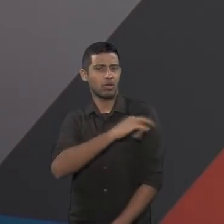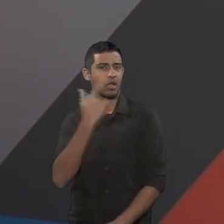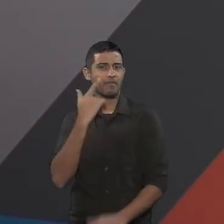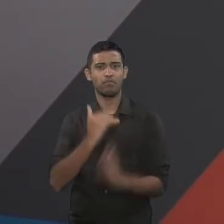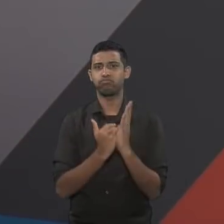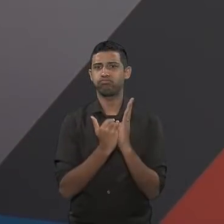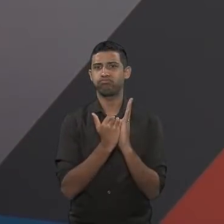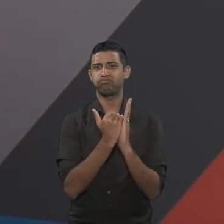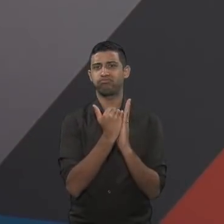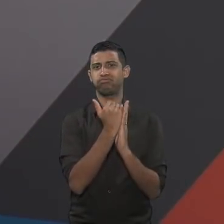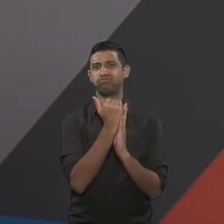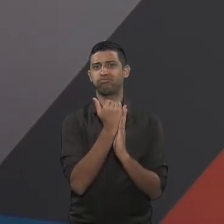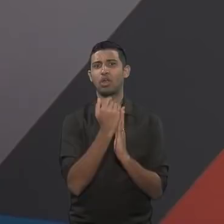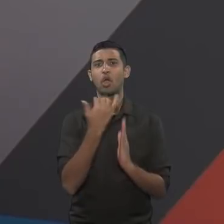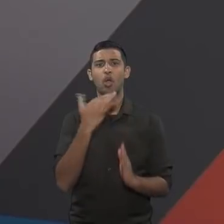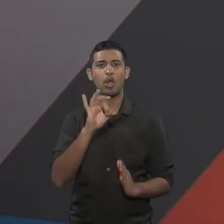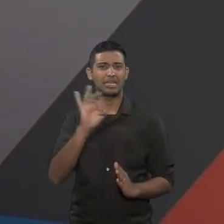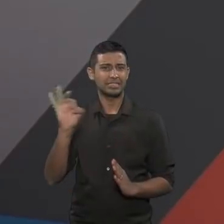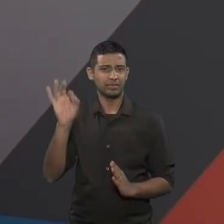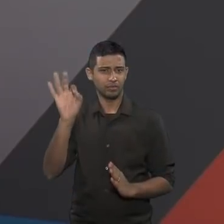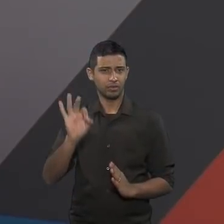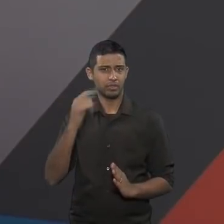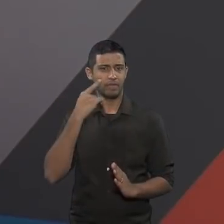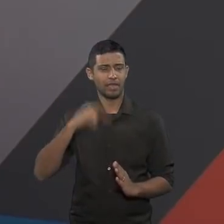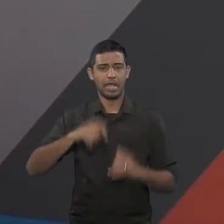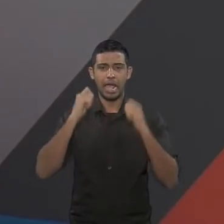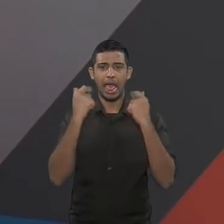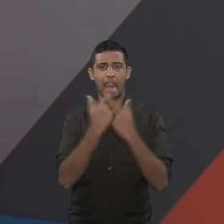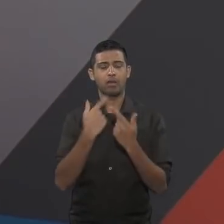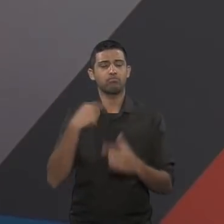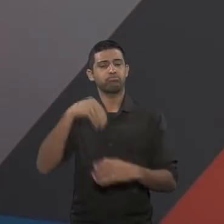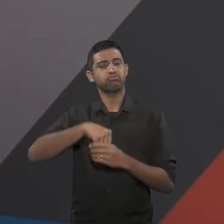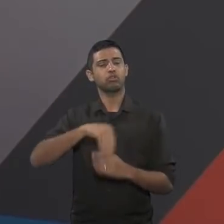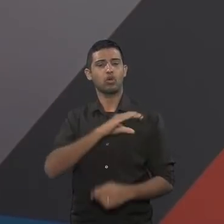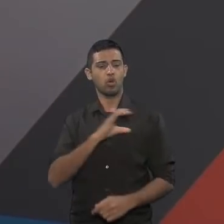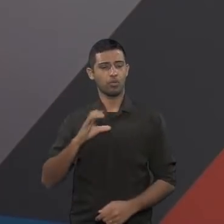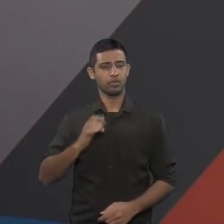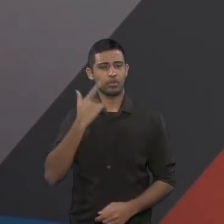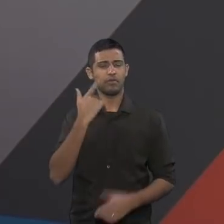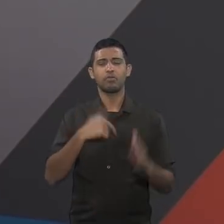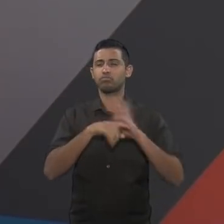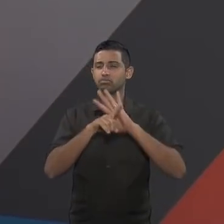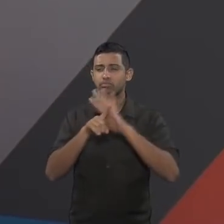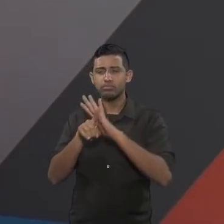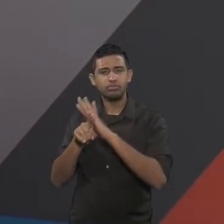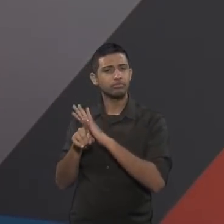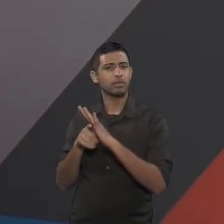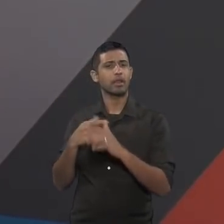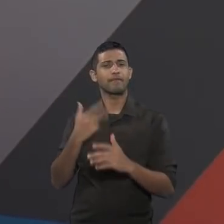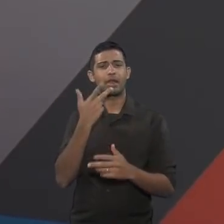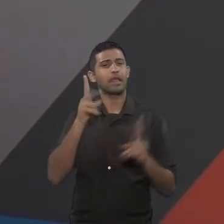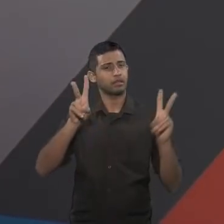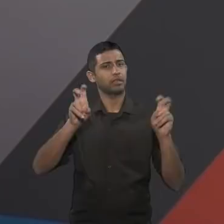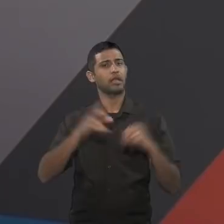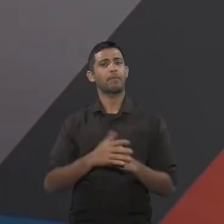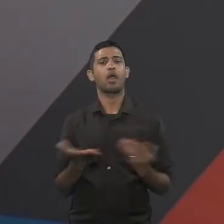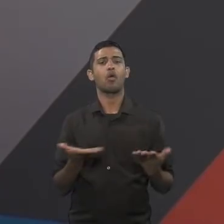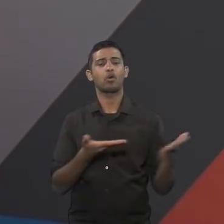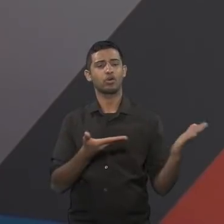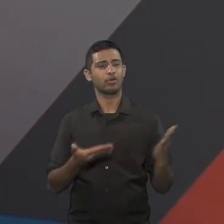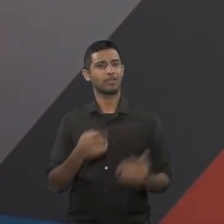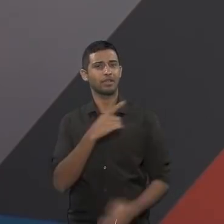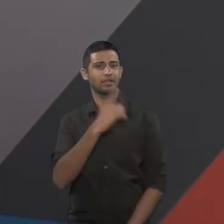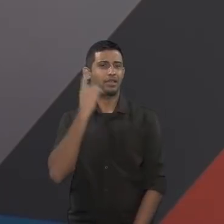fluminenses subiu quase 100%. A Assembleia Legislativa instalou uma comissão parlamentar de inquérito para discutir o assunto.